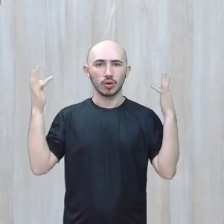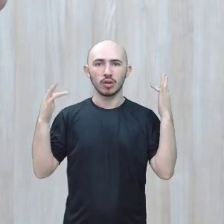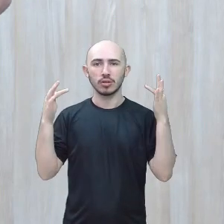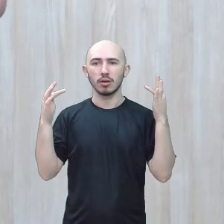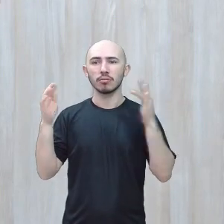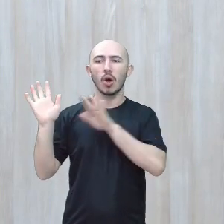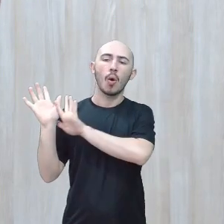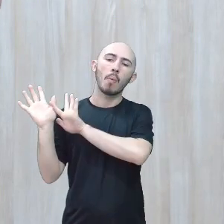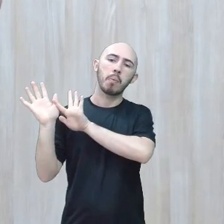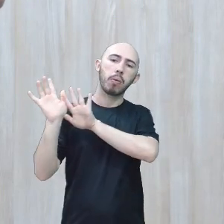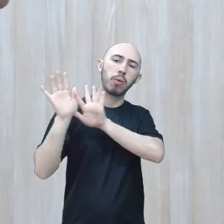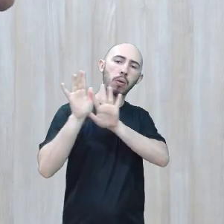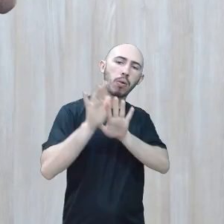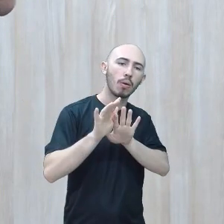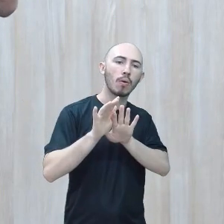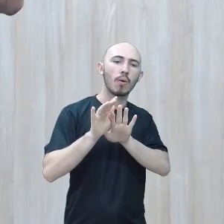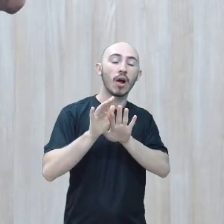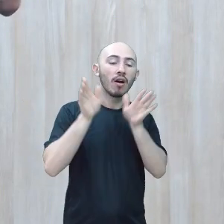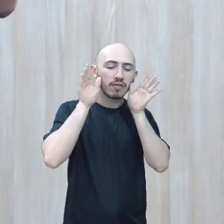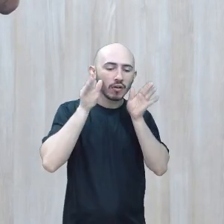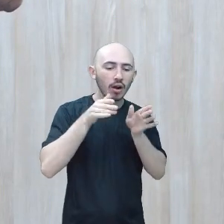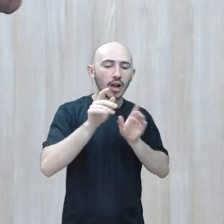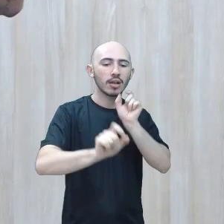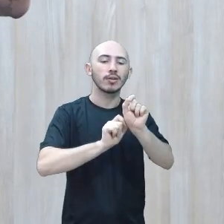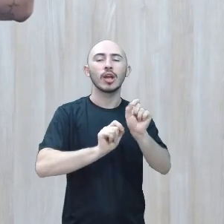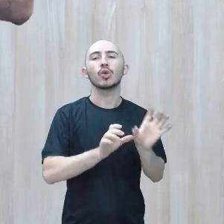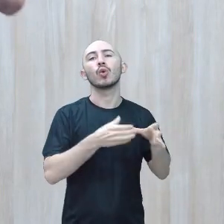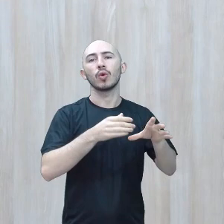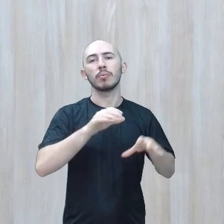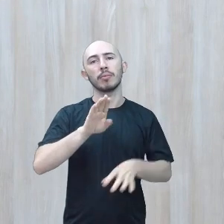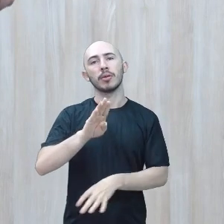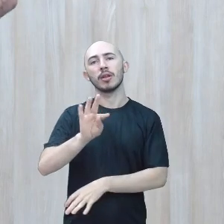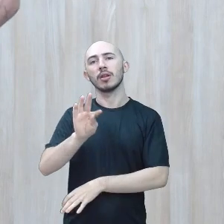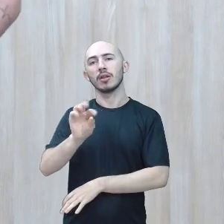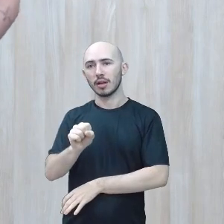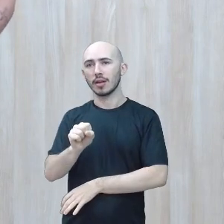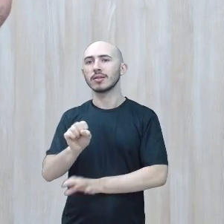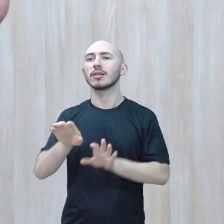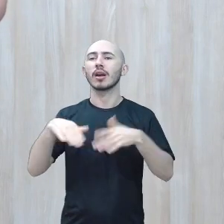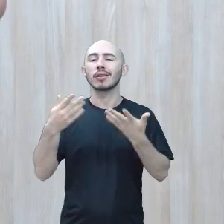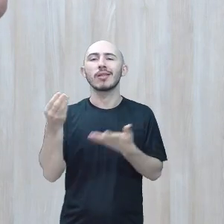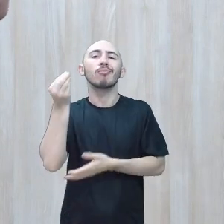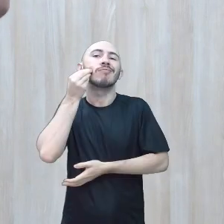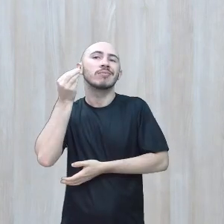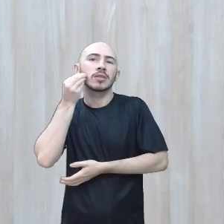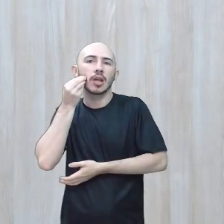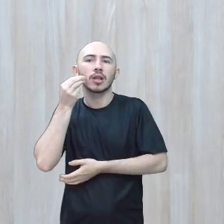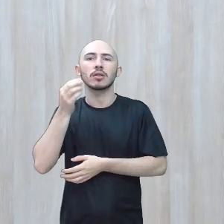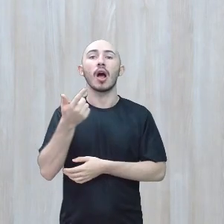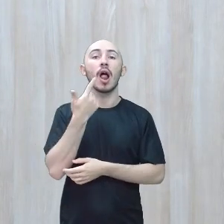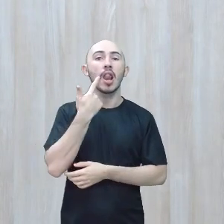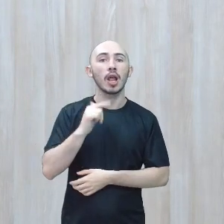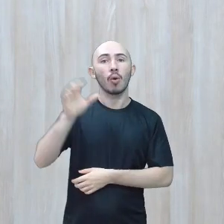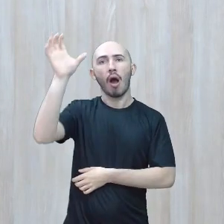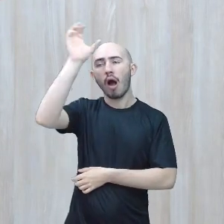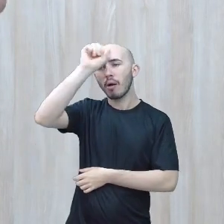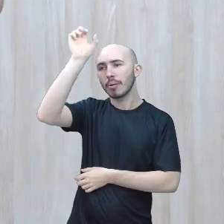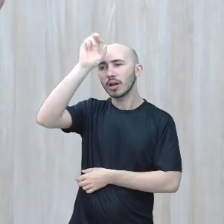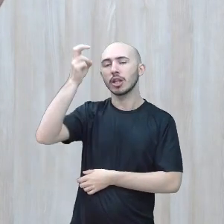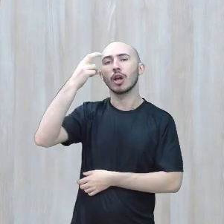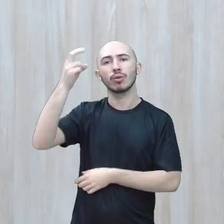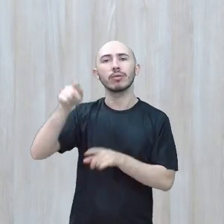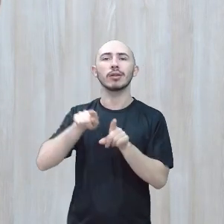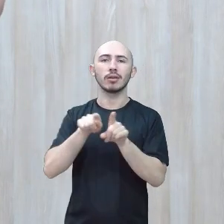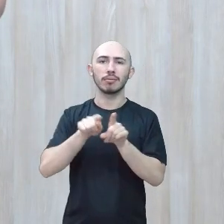lá único exclusivamente por conta do BTS, né? E aí eles tentam aprender a língua, eles tentam aprender a